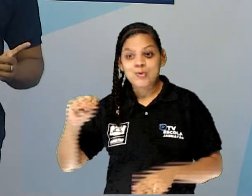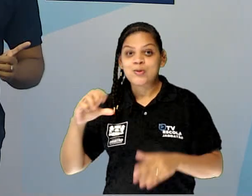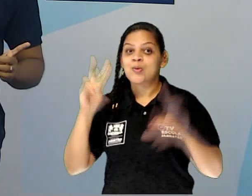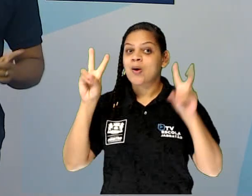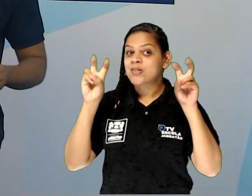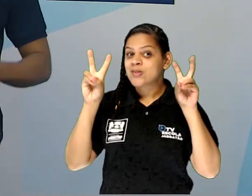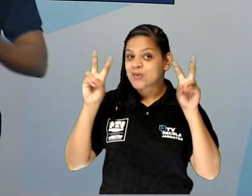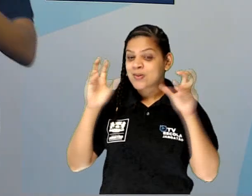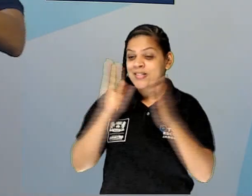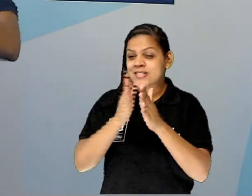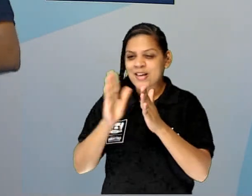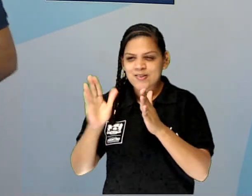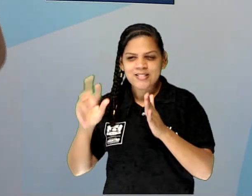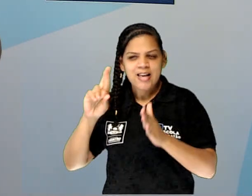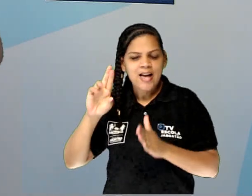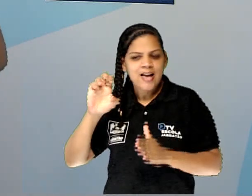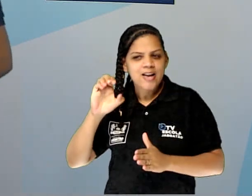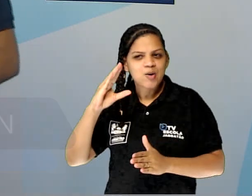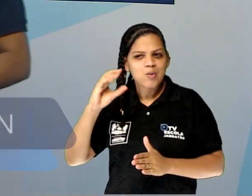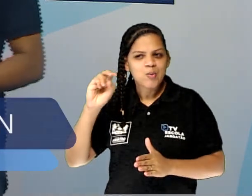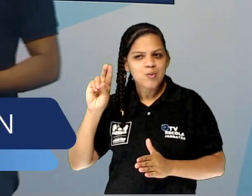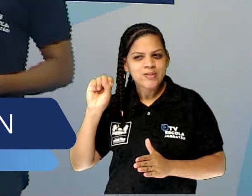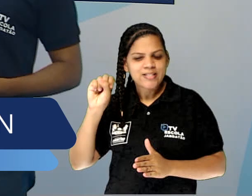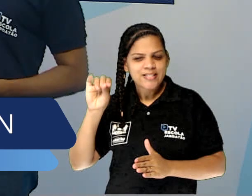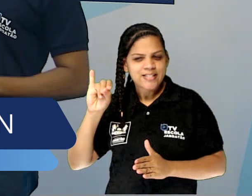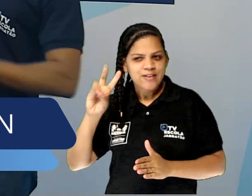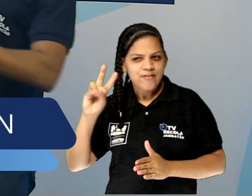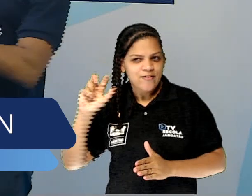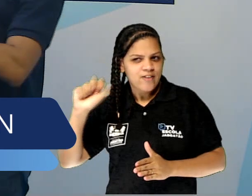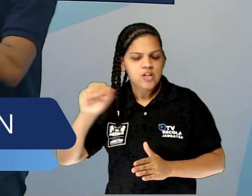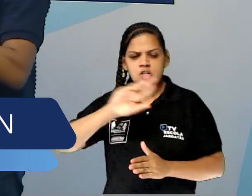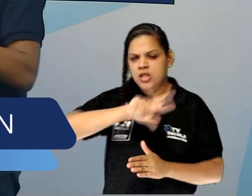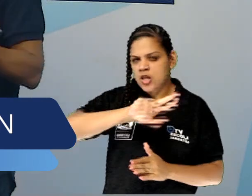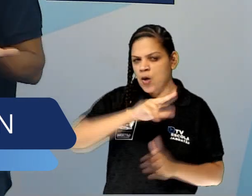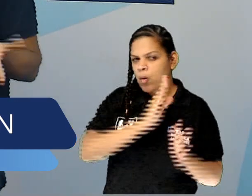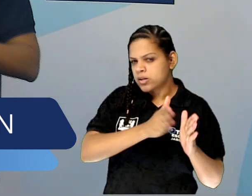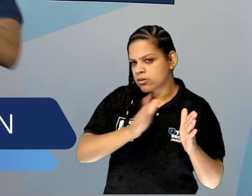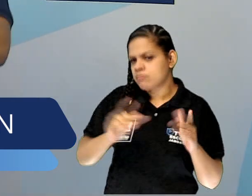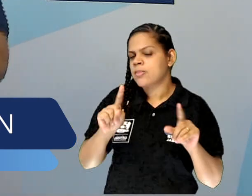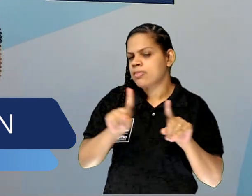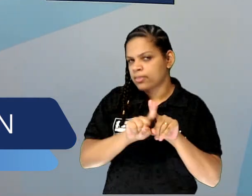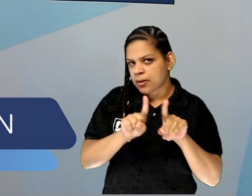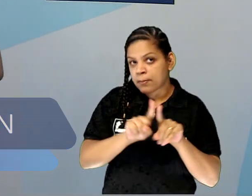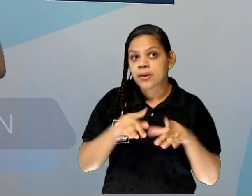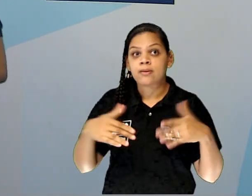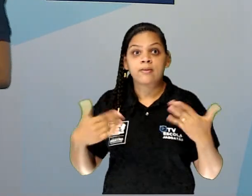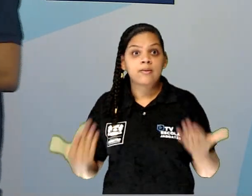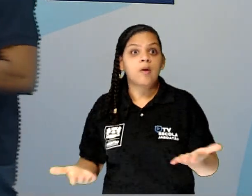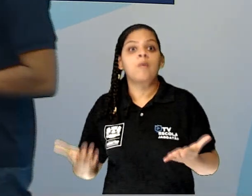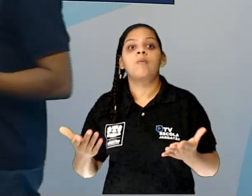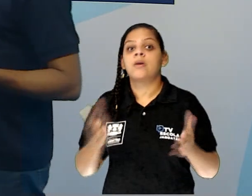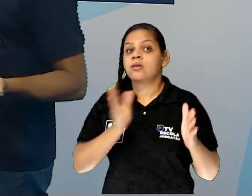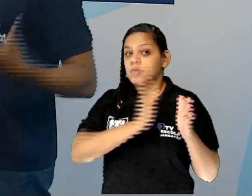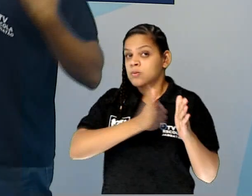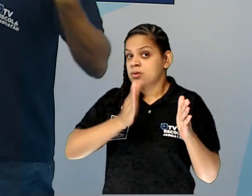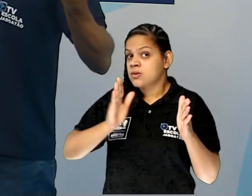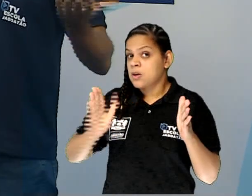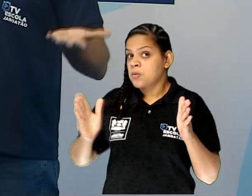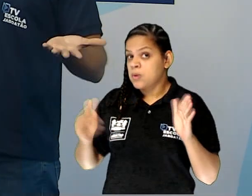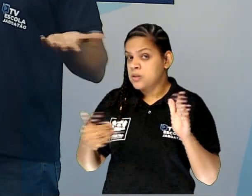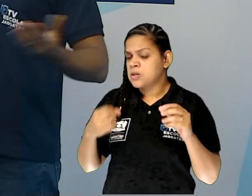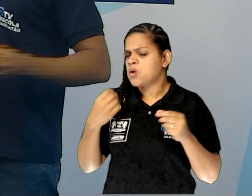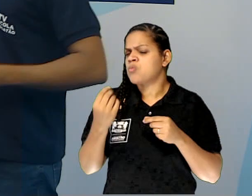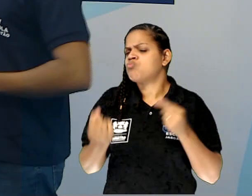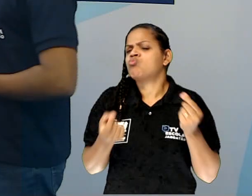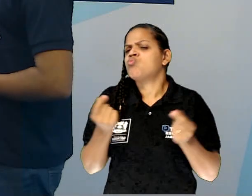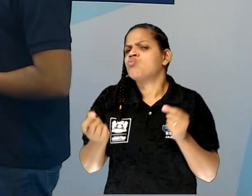não recursivas. Então vamos lá, me acompanha. Então, gente, aqui eu tenho uma sequência. Sequência geral aqui. E uma sequência, o que é uma